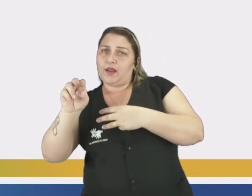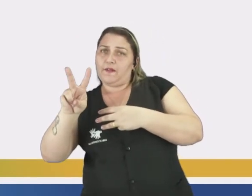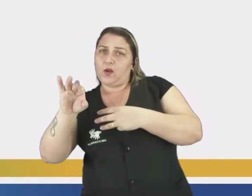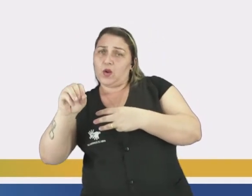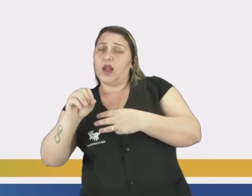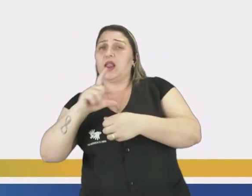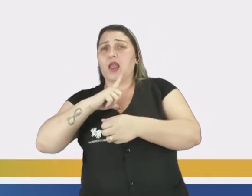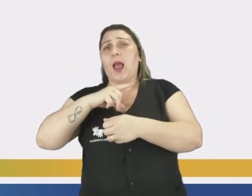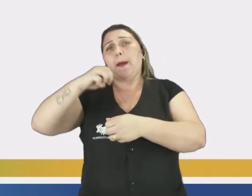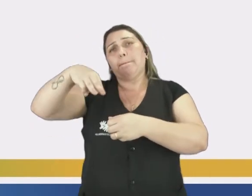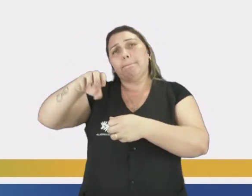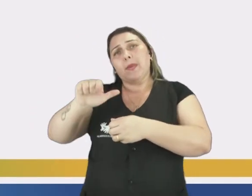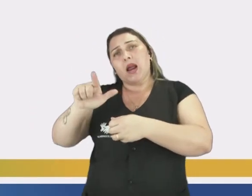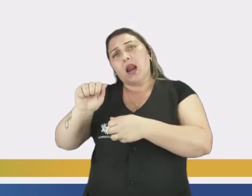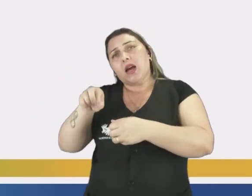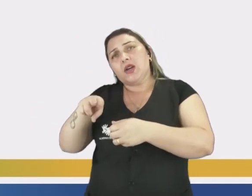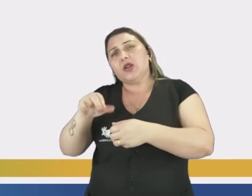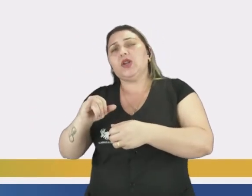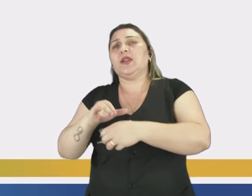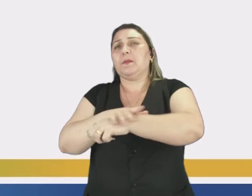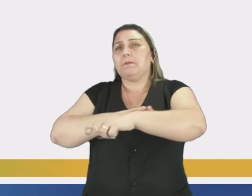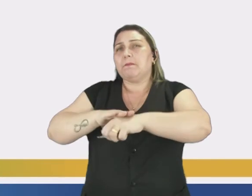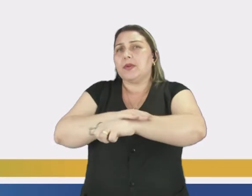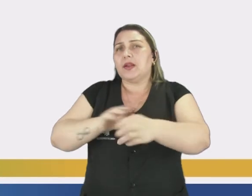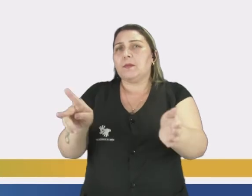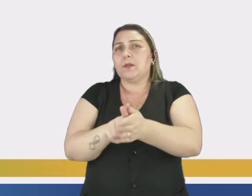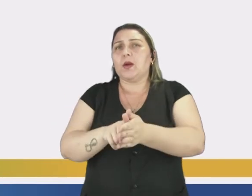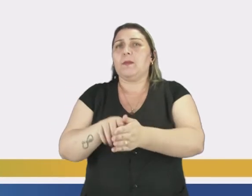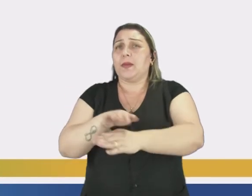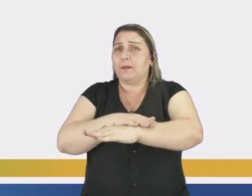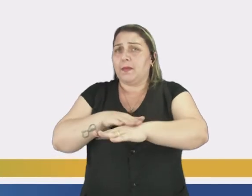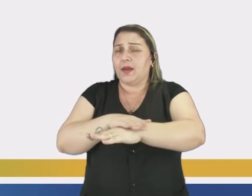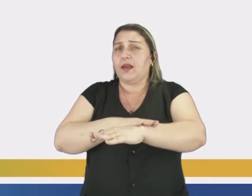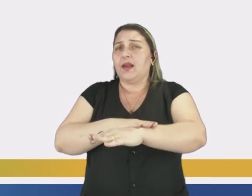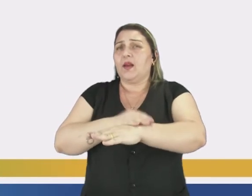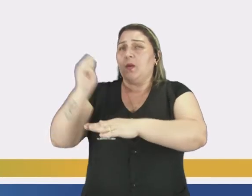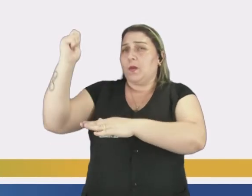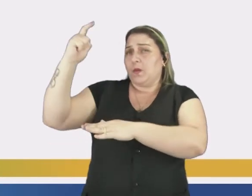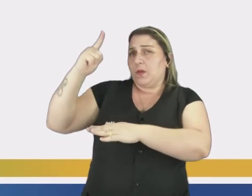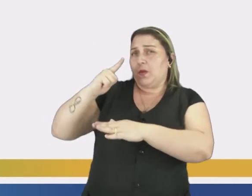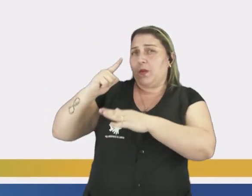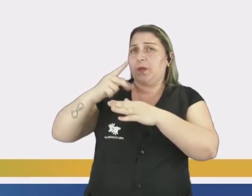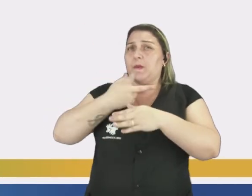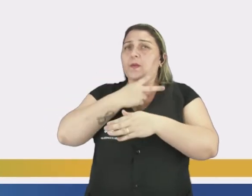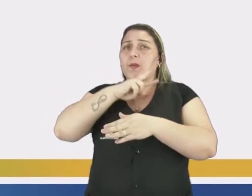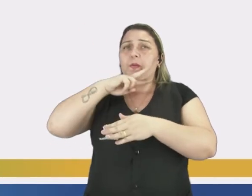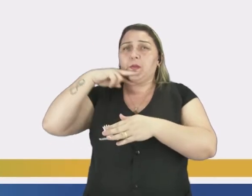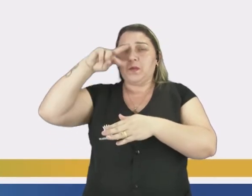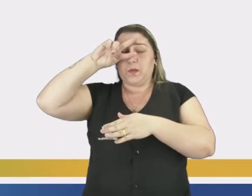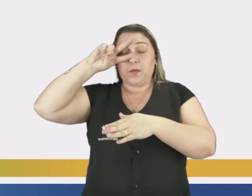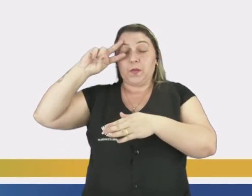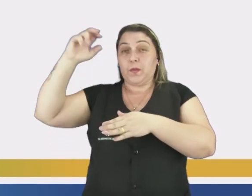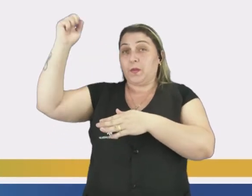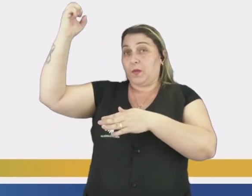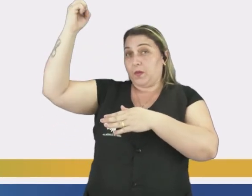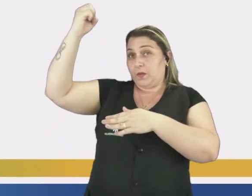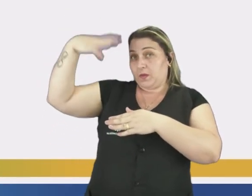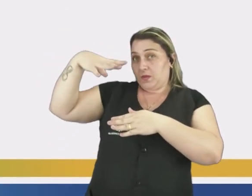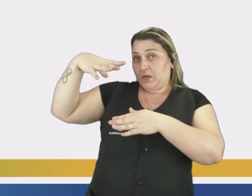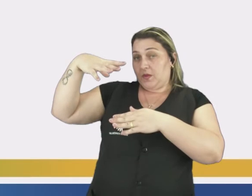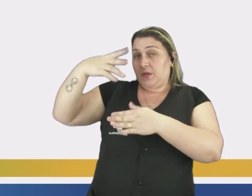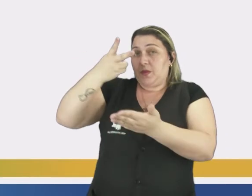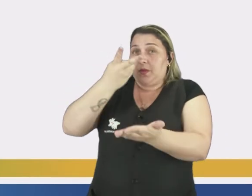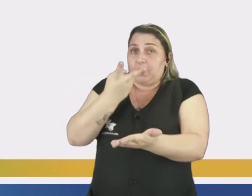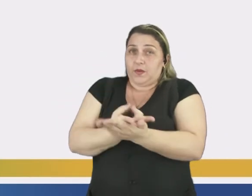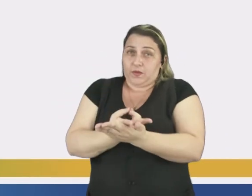melanina, responsável pela pigmentação da pele. Pensando em se bronzear, uma garota vestiu um biquíni, acendeu a luz em seu quarto e